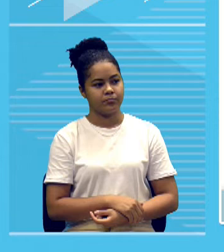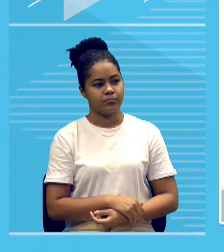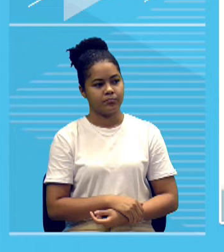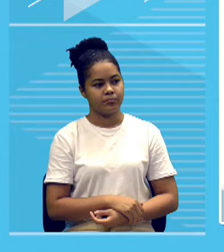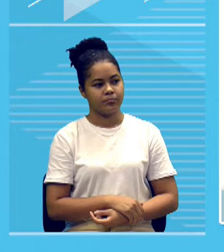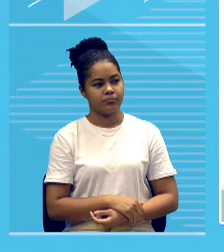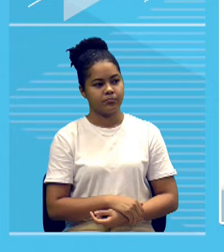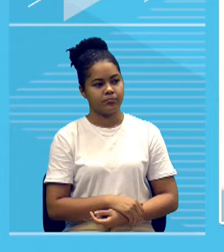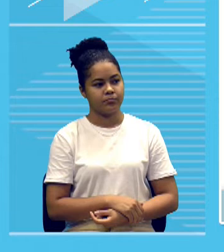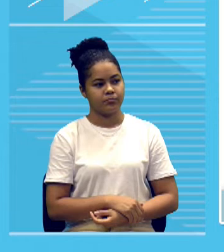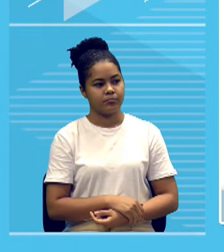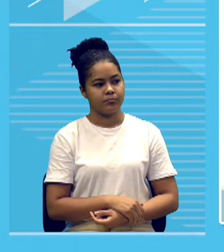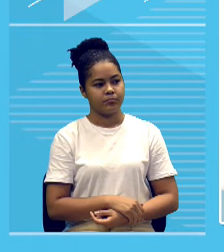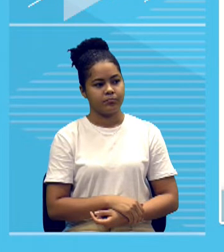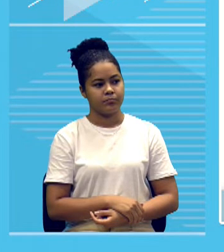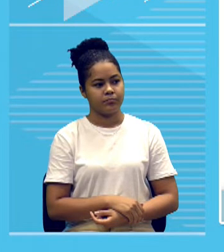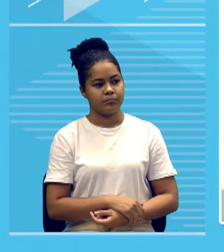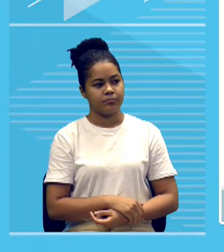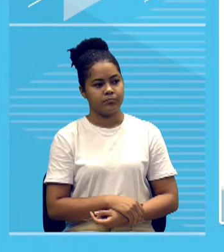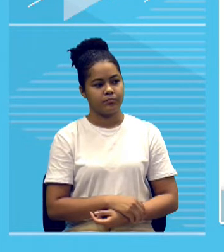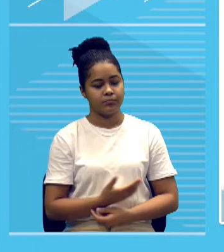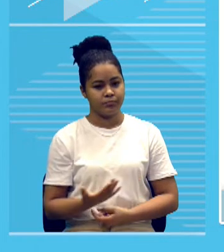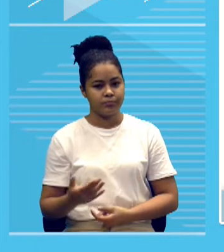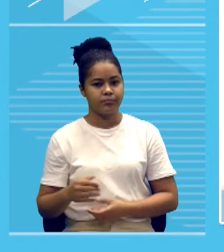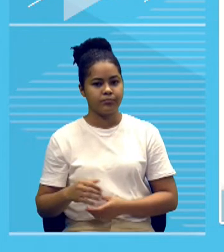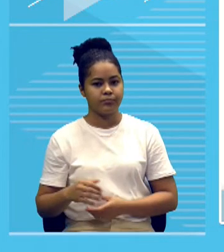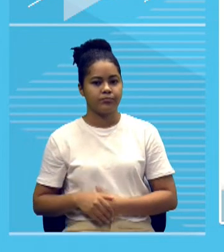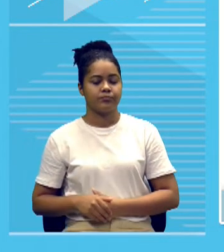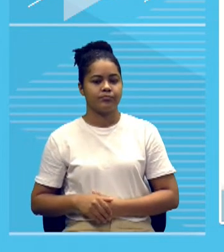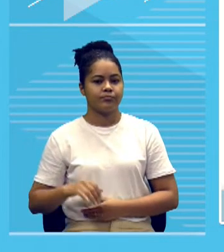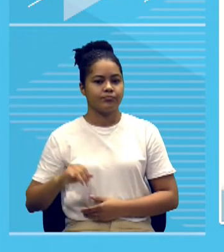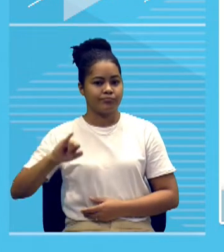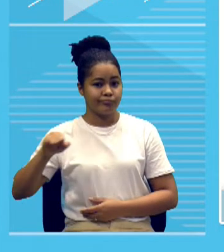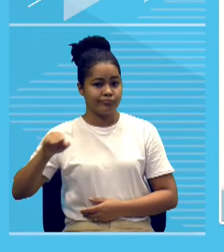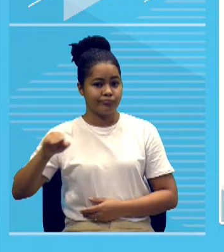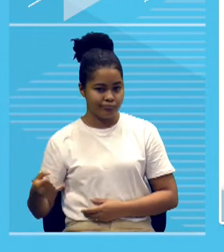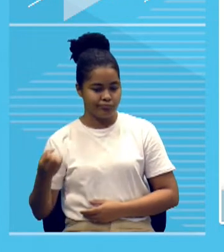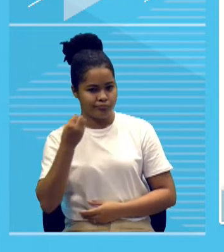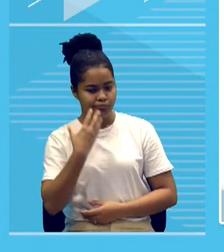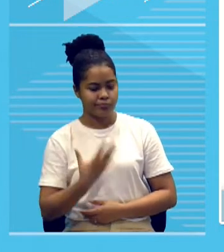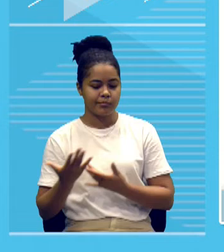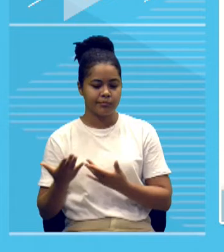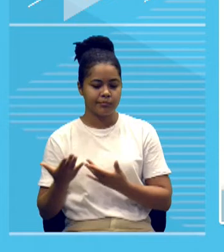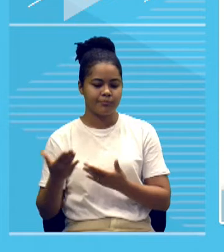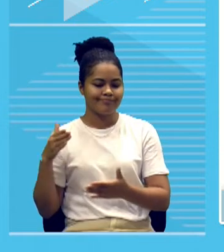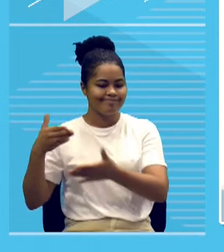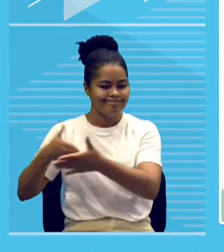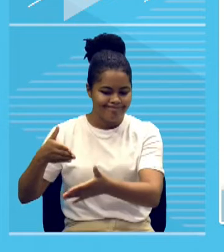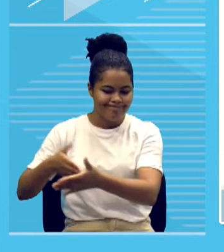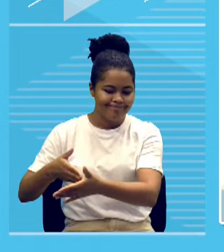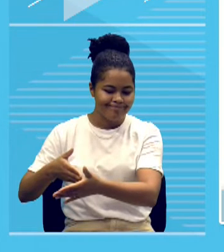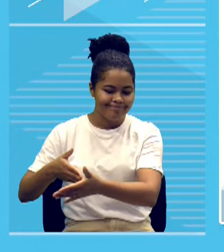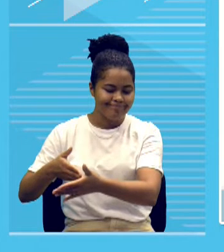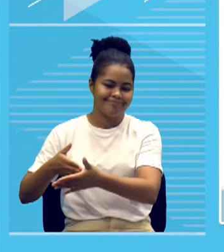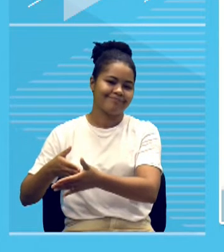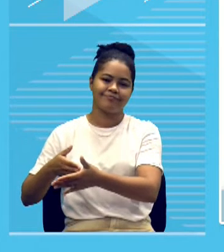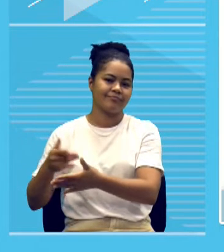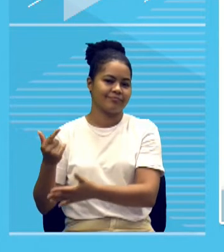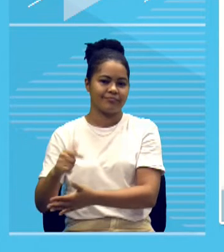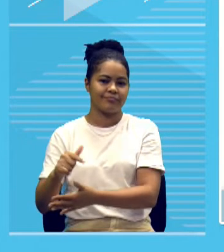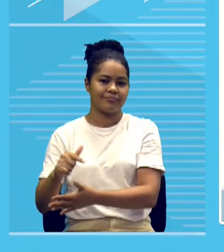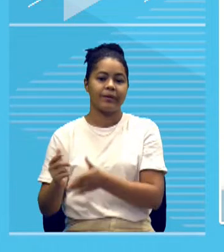a vantagem primeiro inesgotável Claro vento e regiões costeiras por exemplo aí nessa aí nessa